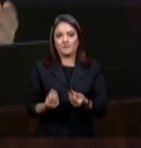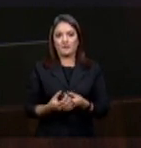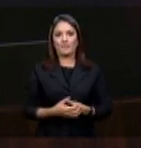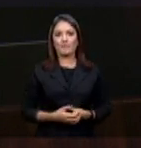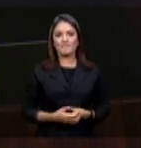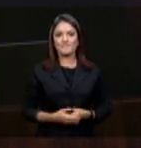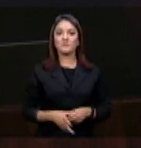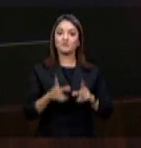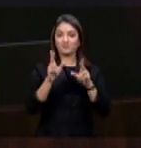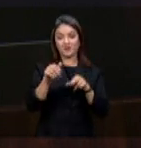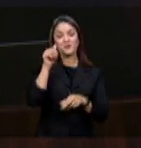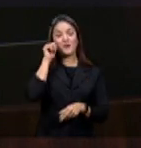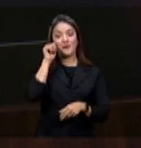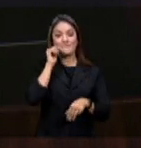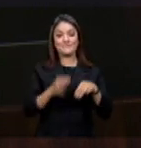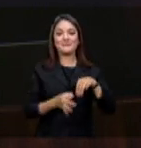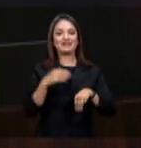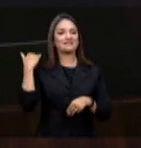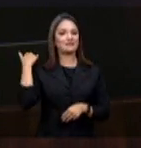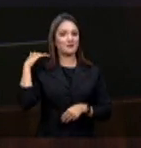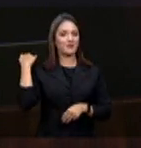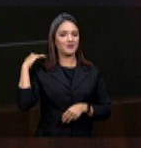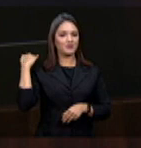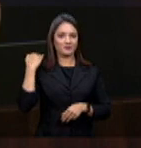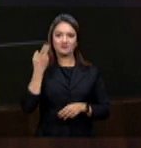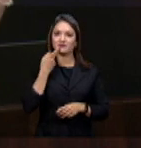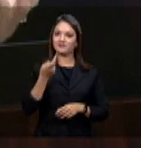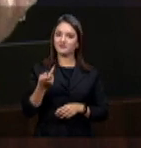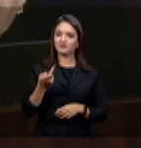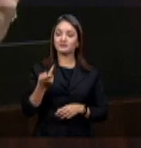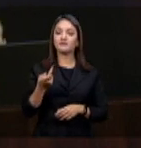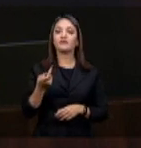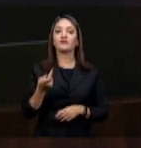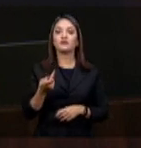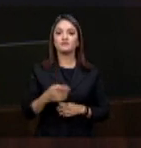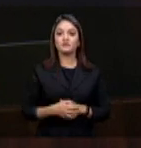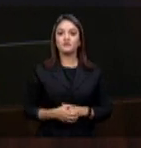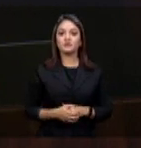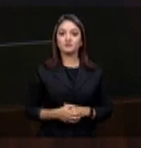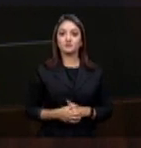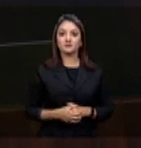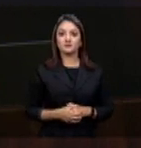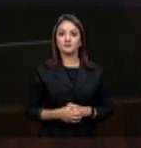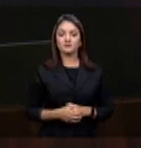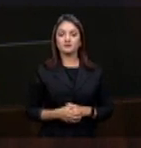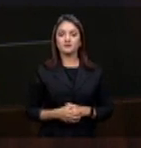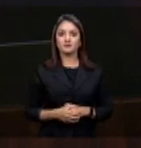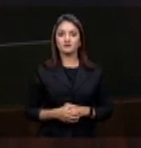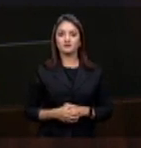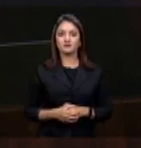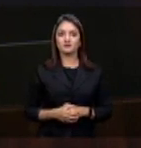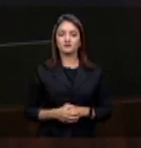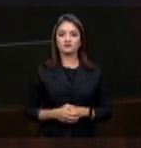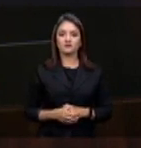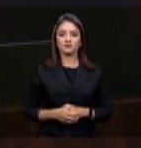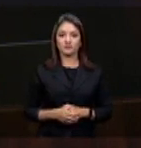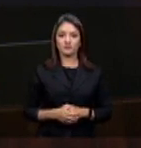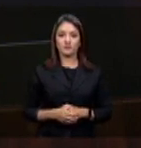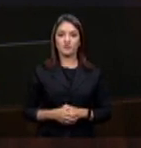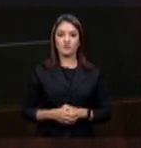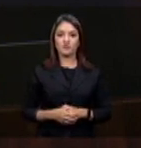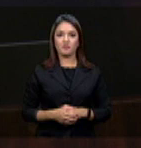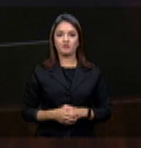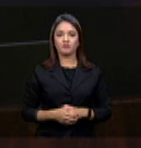como a ministra Cármen Lúcia eu vou logo referir projetou na quando a frente da